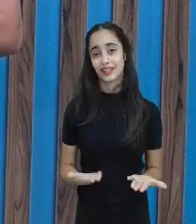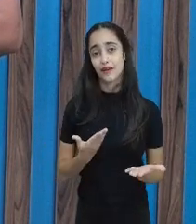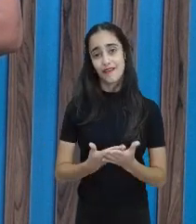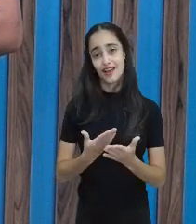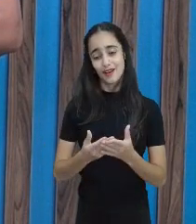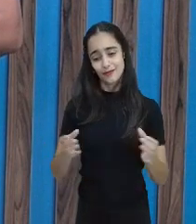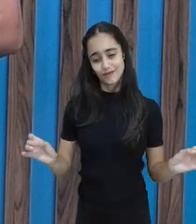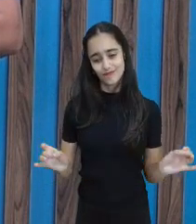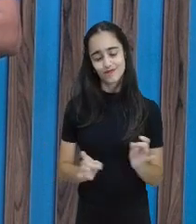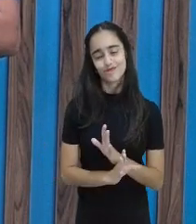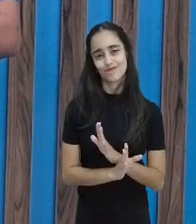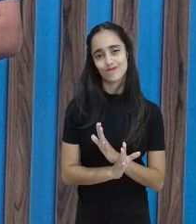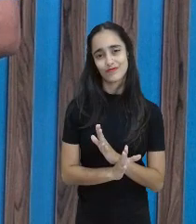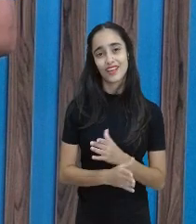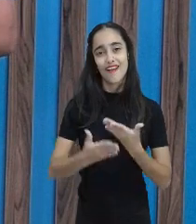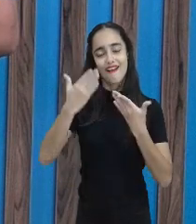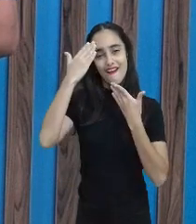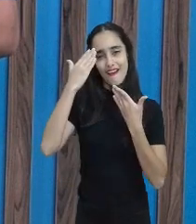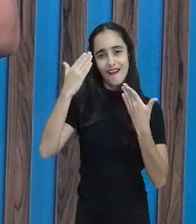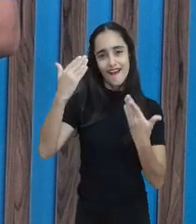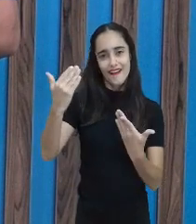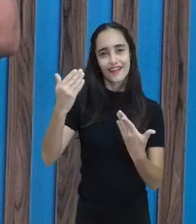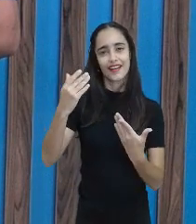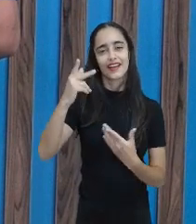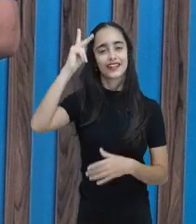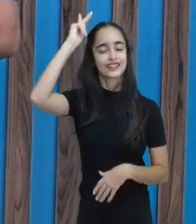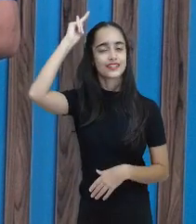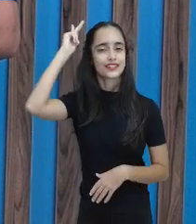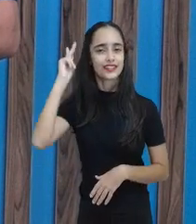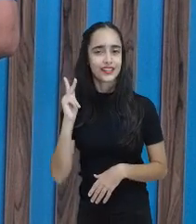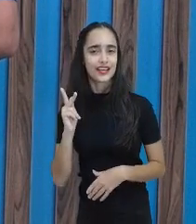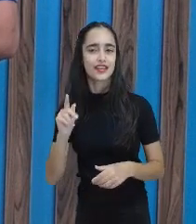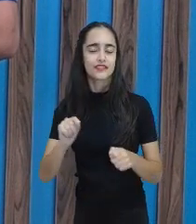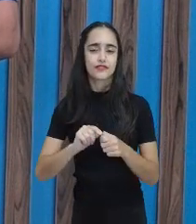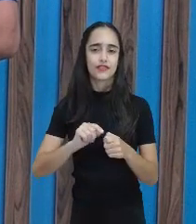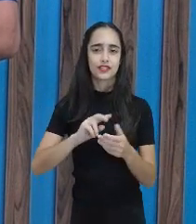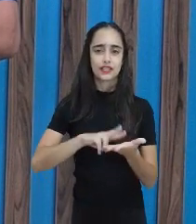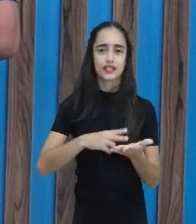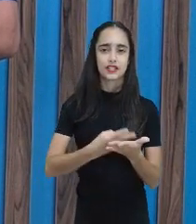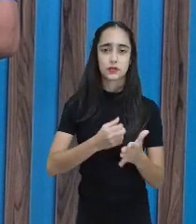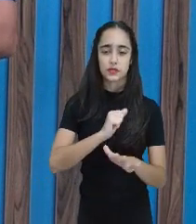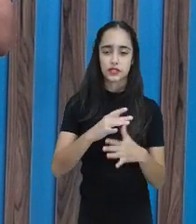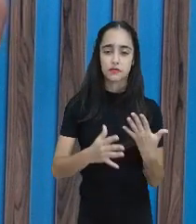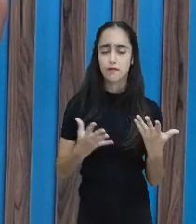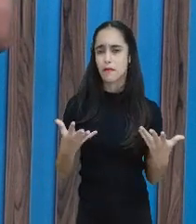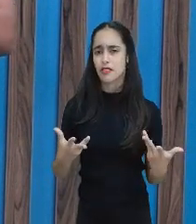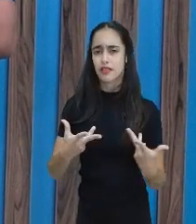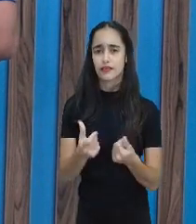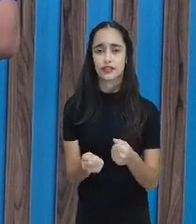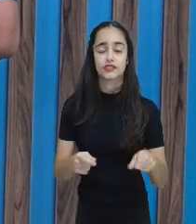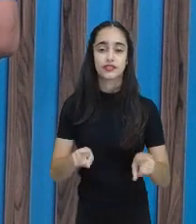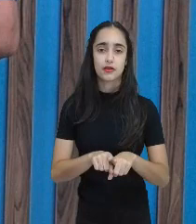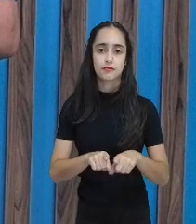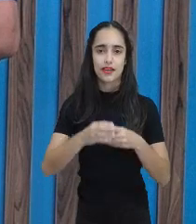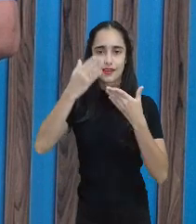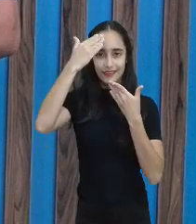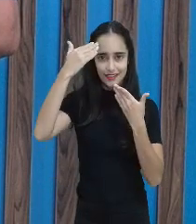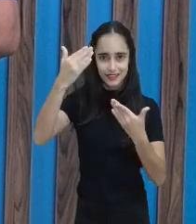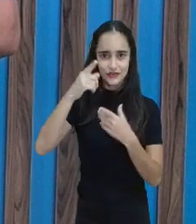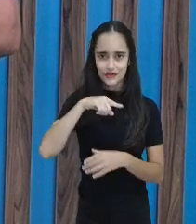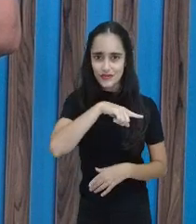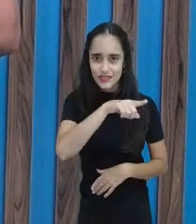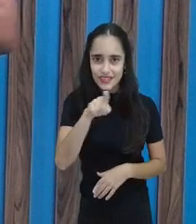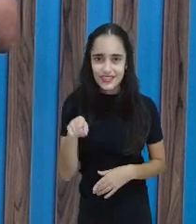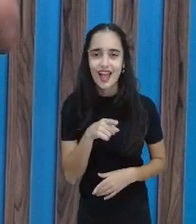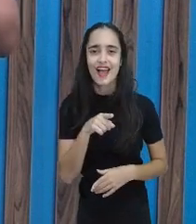quero agradecer a presença de Karen, a participação, fazendo essa tradução maravilhosa. Quero agradecer a vocês também, não